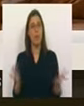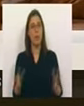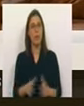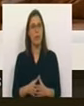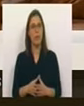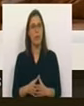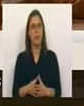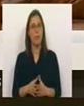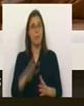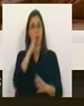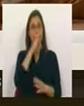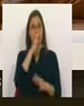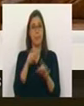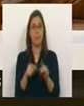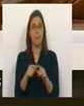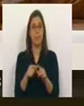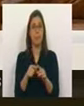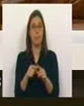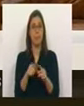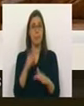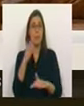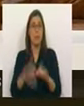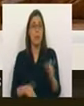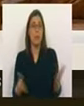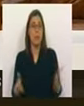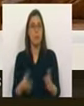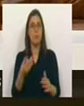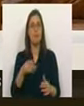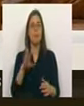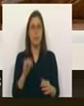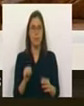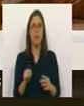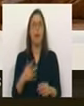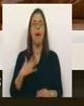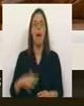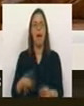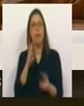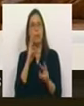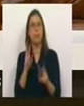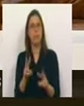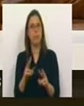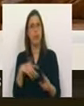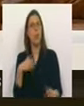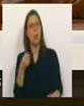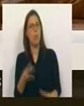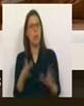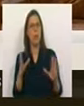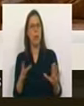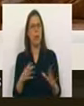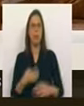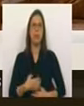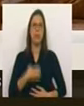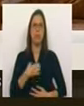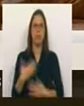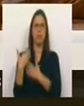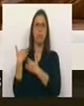favoravelmente. Se, por um momento, o Partido Socialista quiser olhar com humildade e sentido